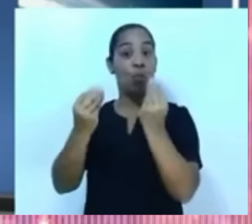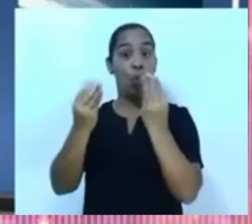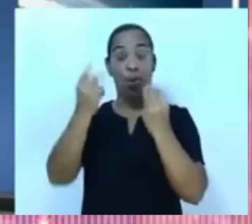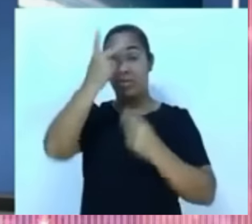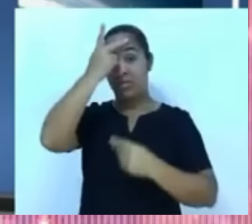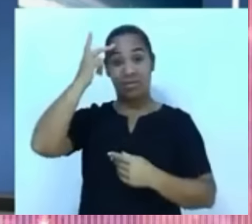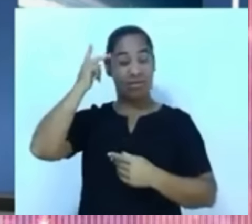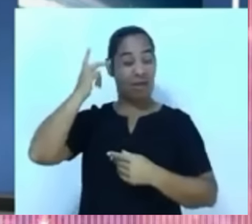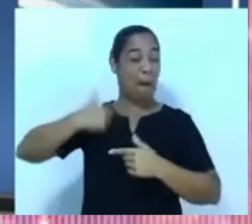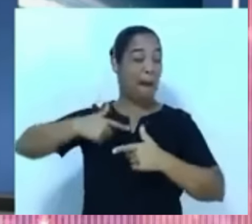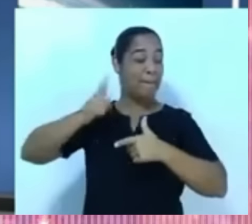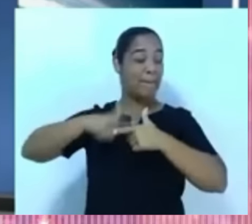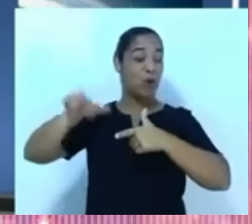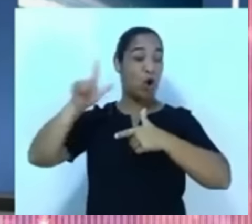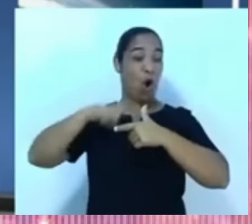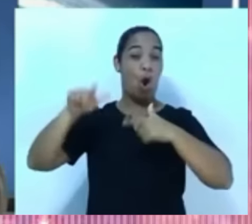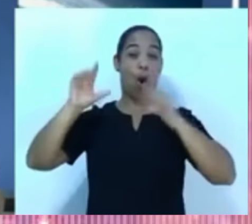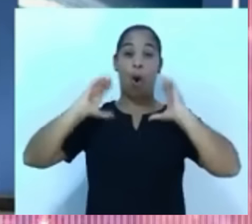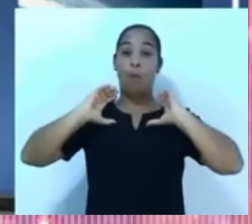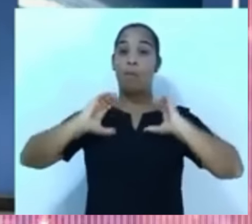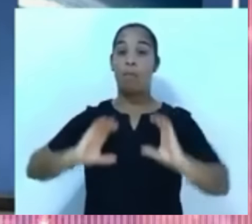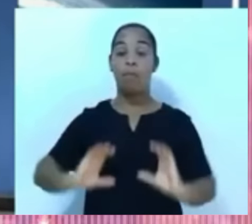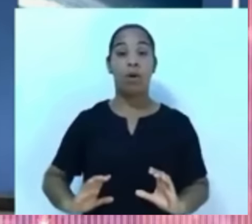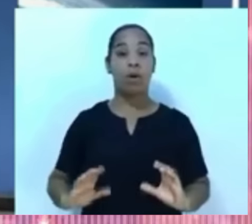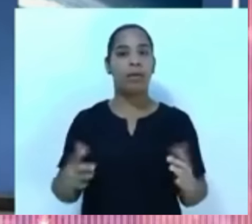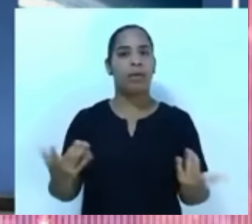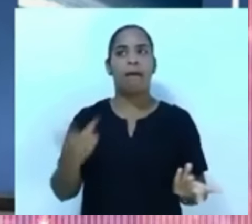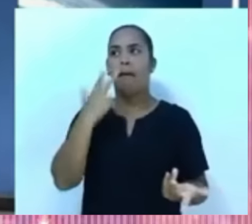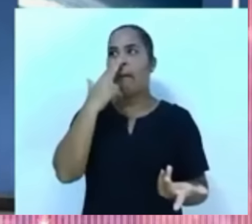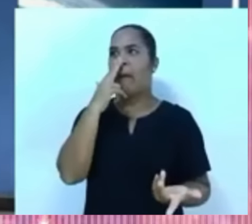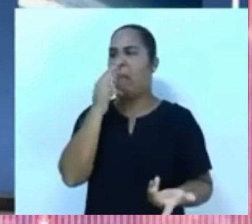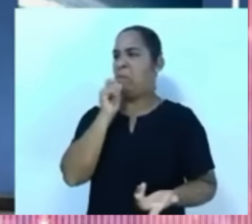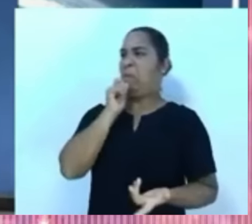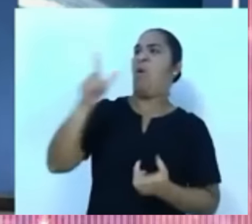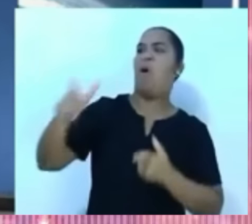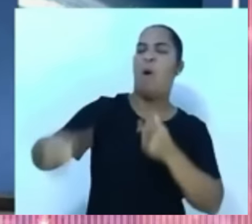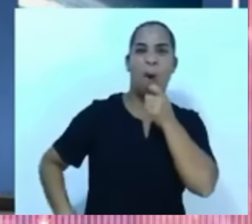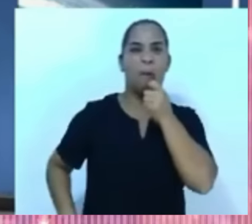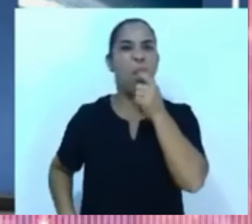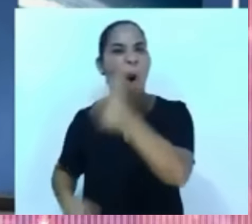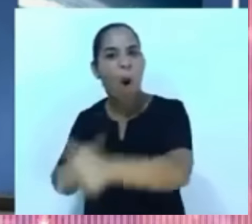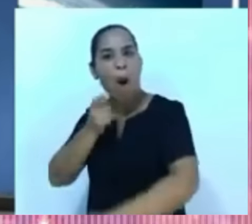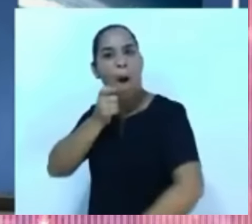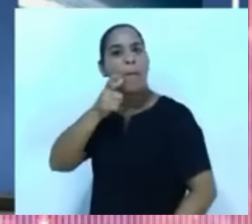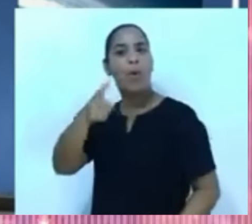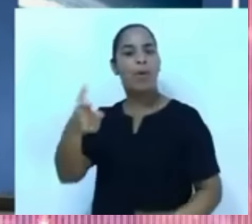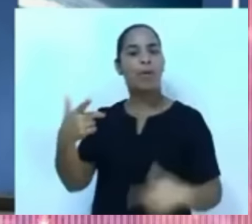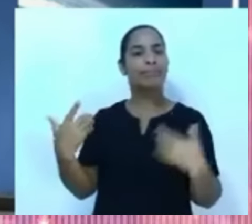problemas de comportamento voltarem se umas contra as outros não é possível que seja um direito do